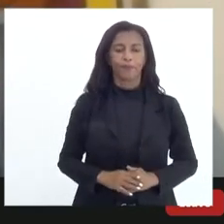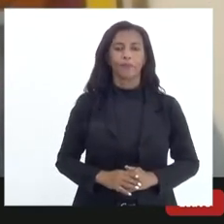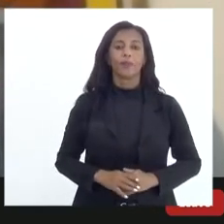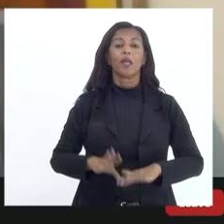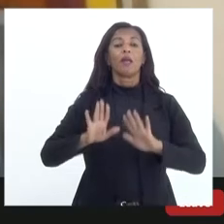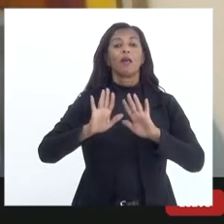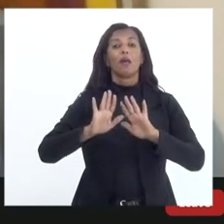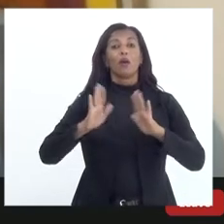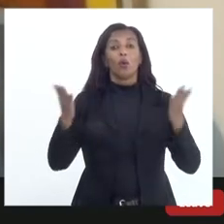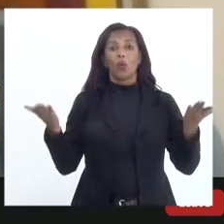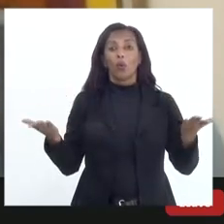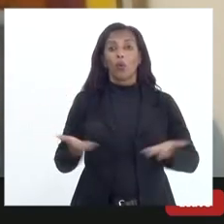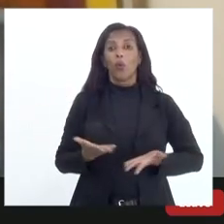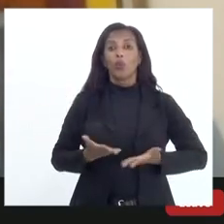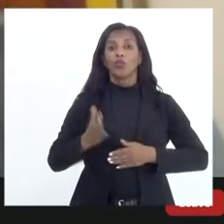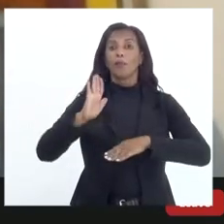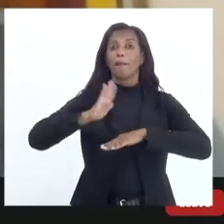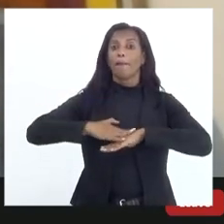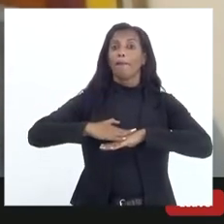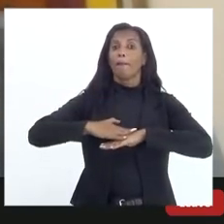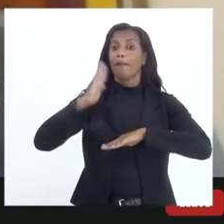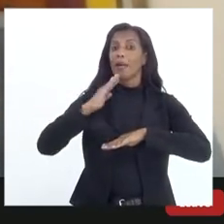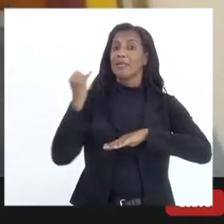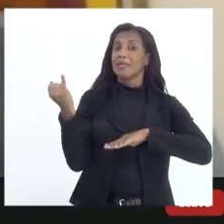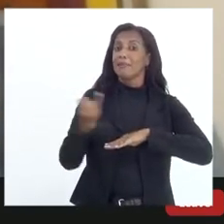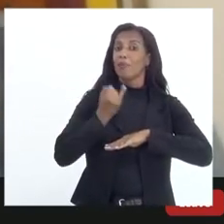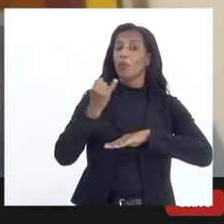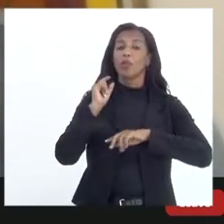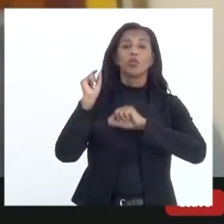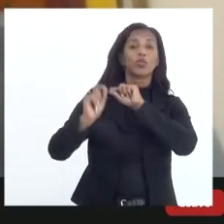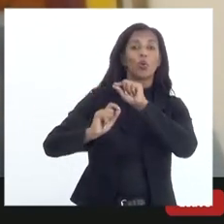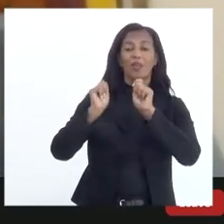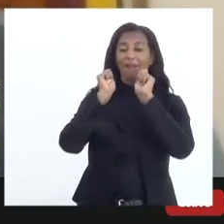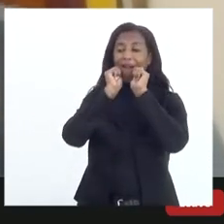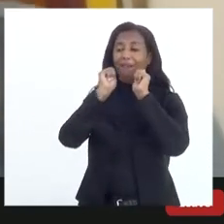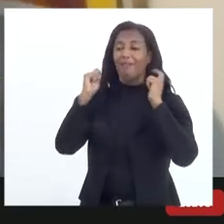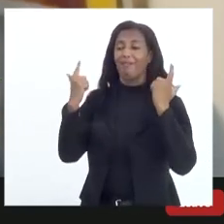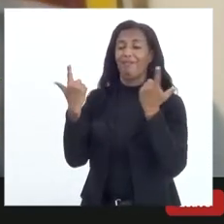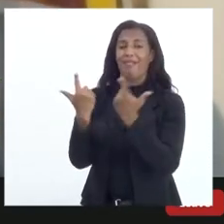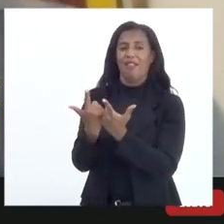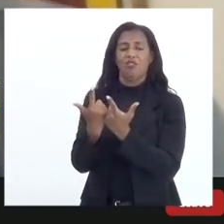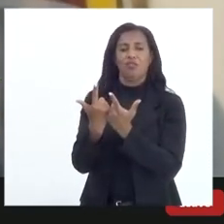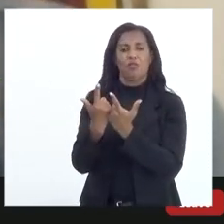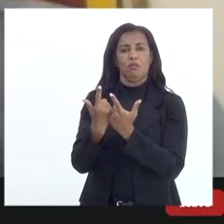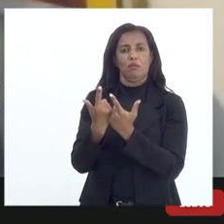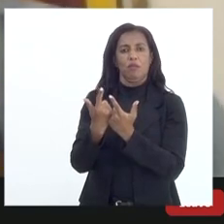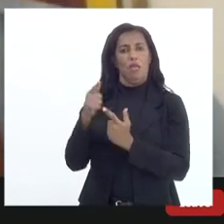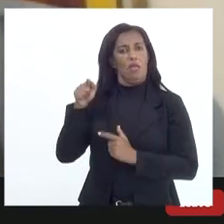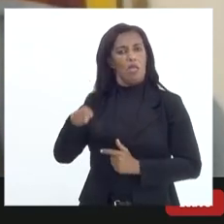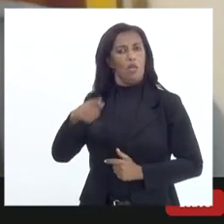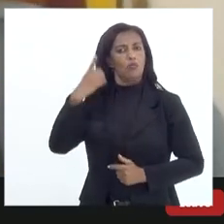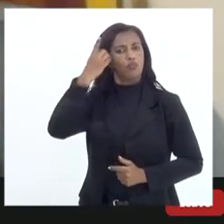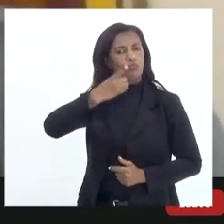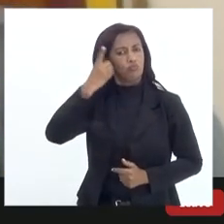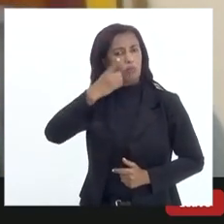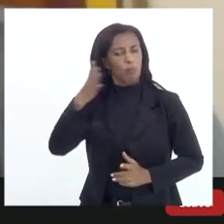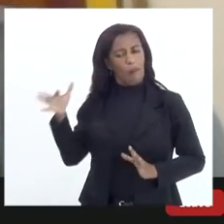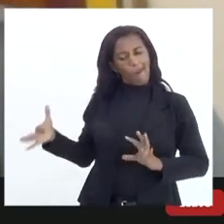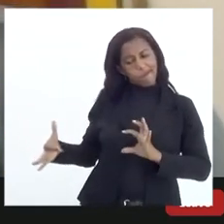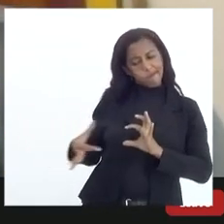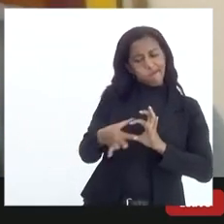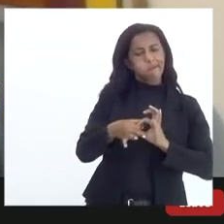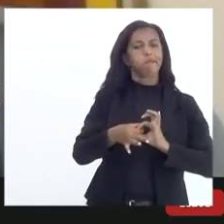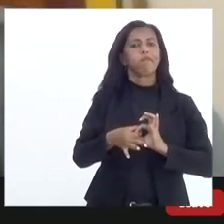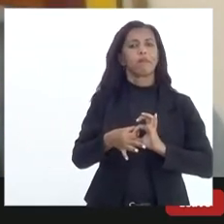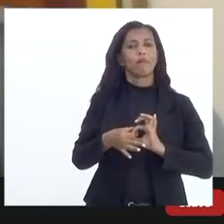o papel da casa e desses parlamentares, que são extremamente aliados nossos. E é aquilo que a deputada Marta Rocha